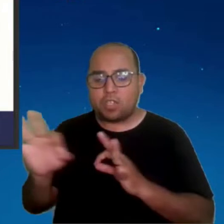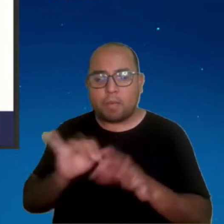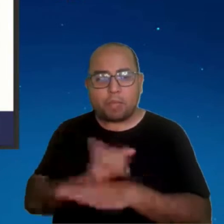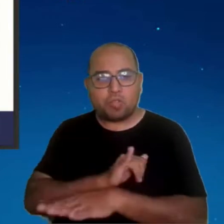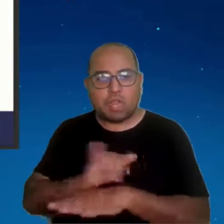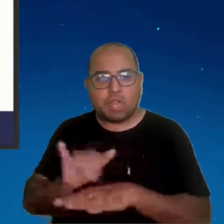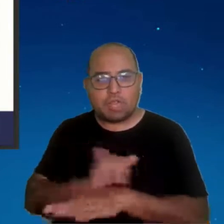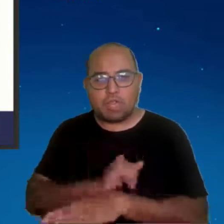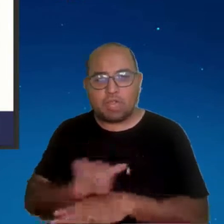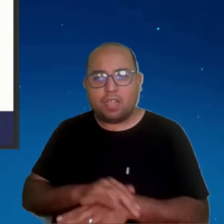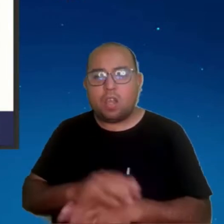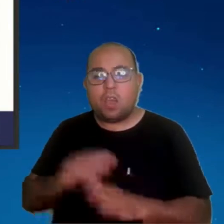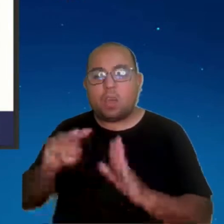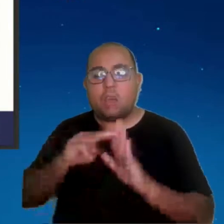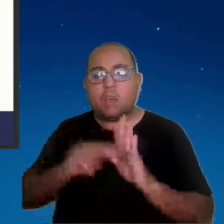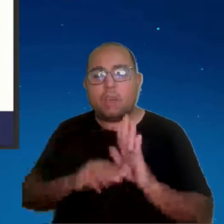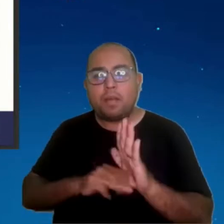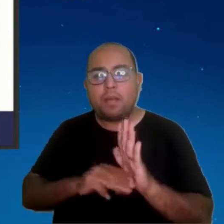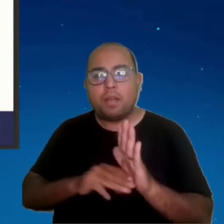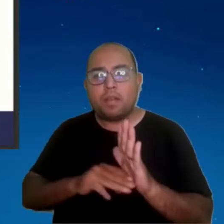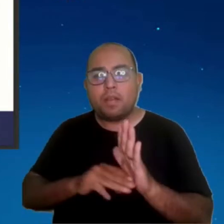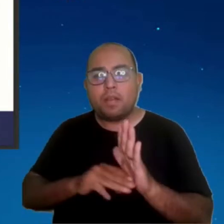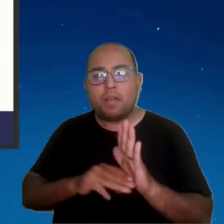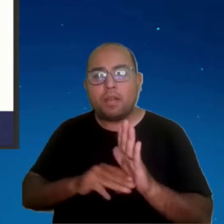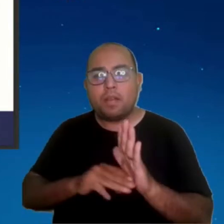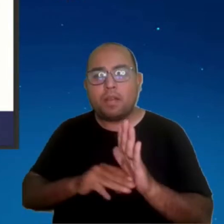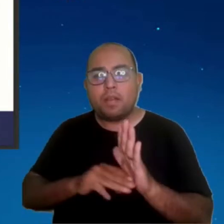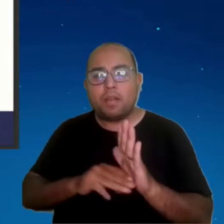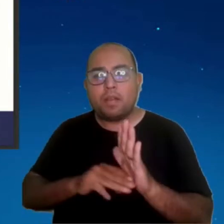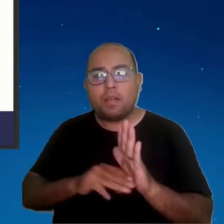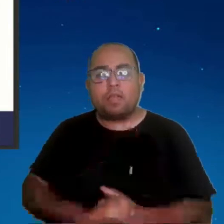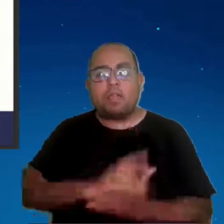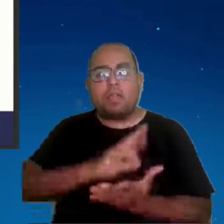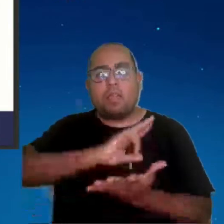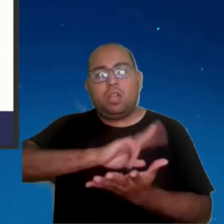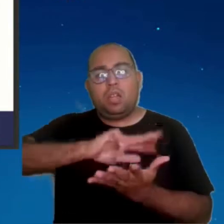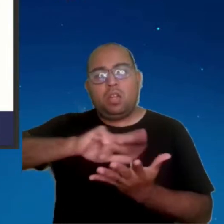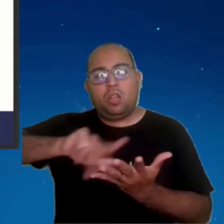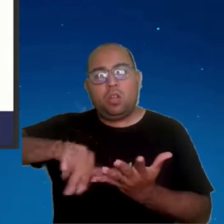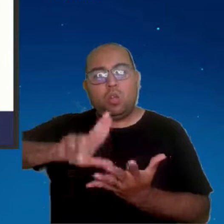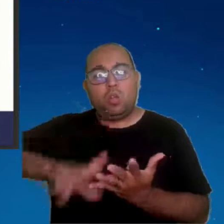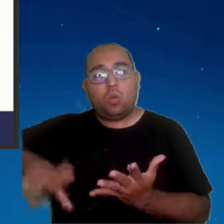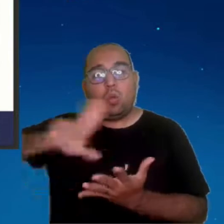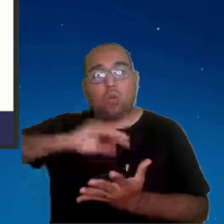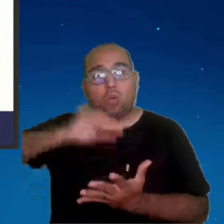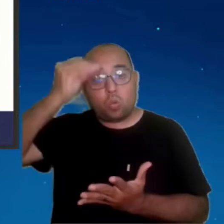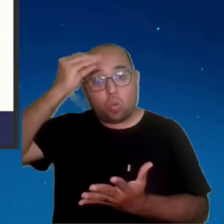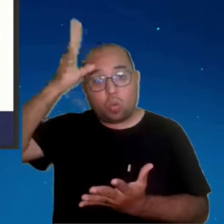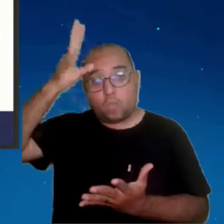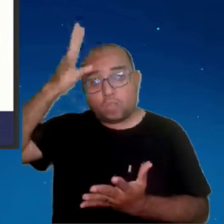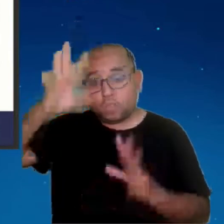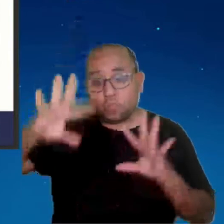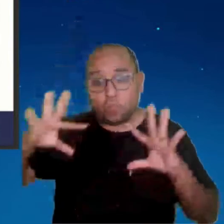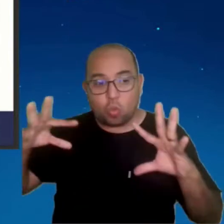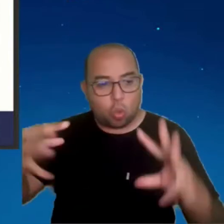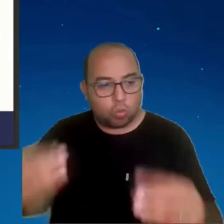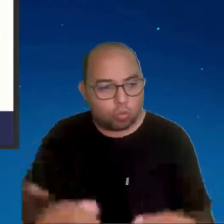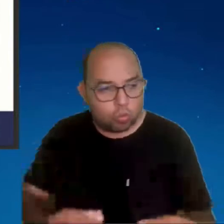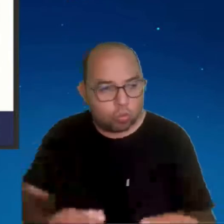estratégico. Metodologia SMART, multidisciplinaridade. Usem os conhecimentos de todo mundo,